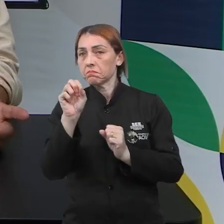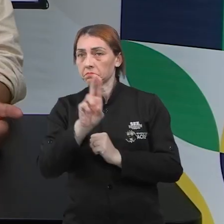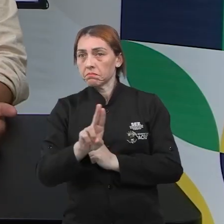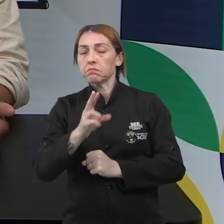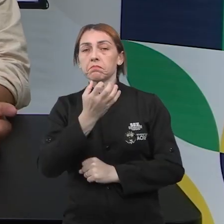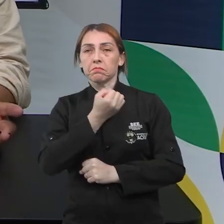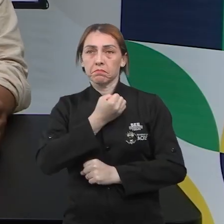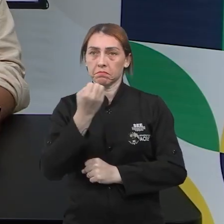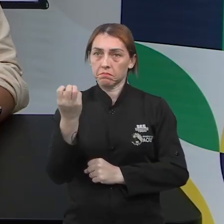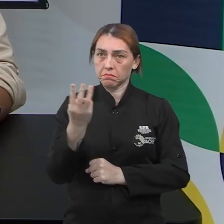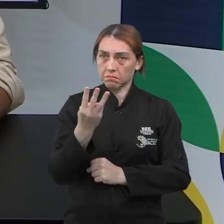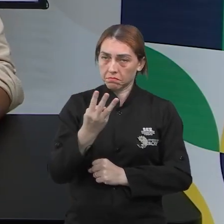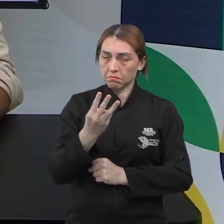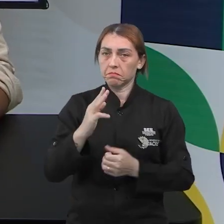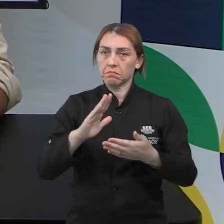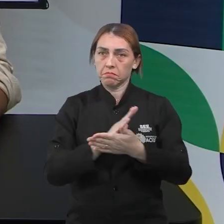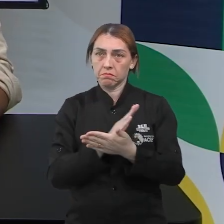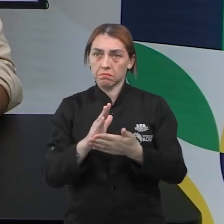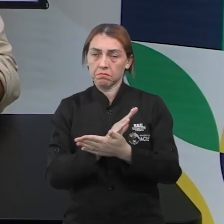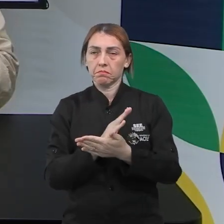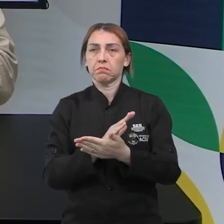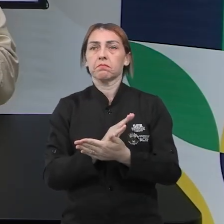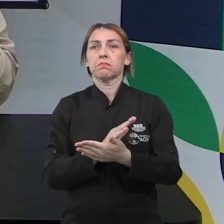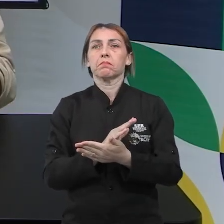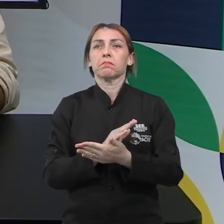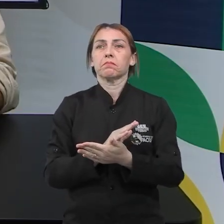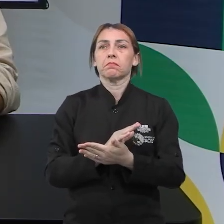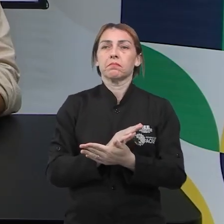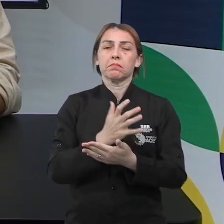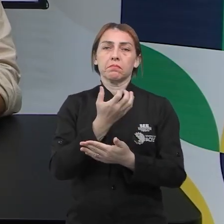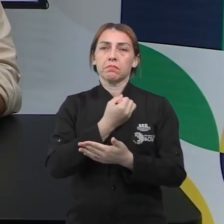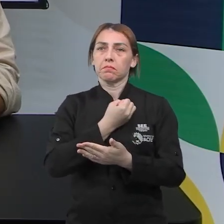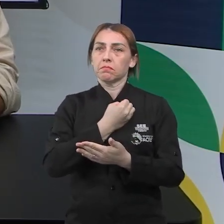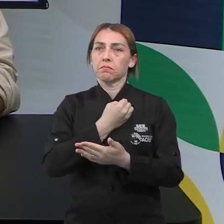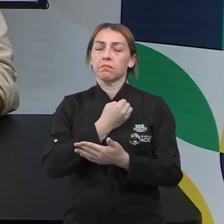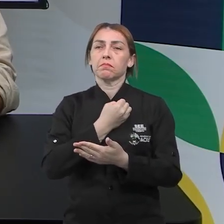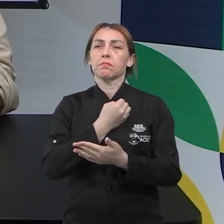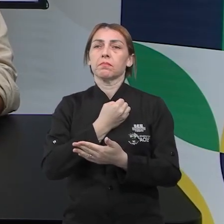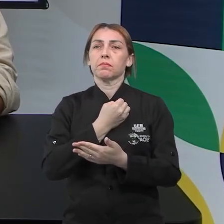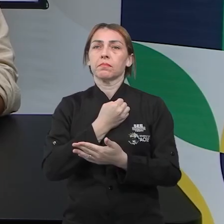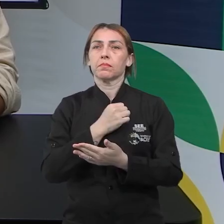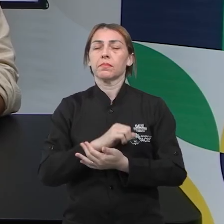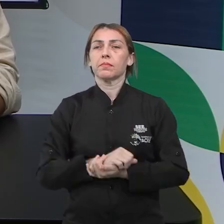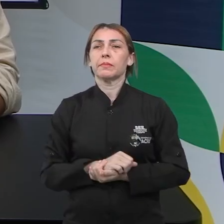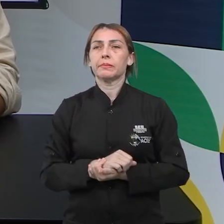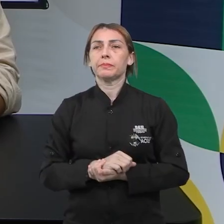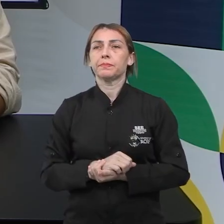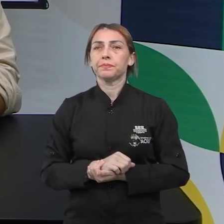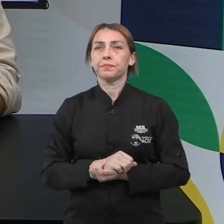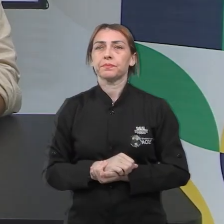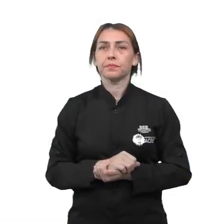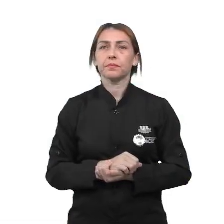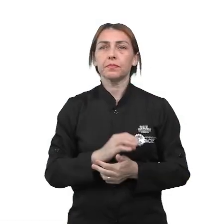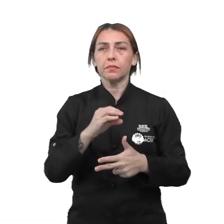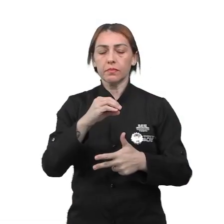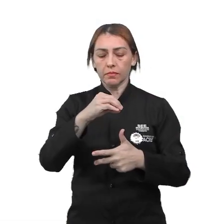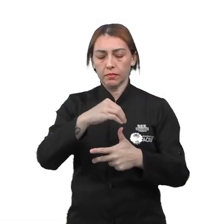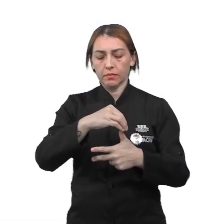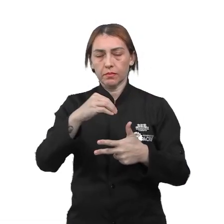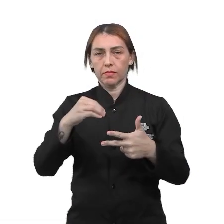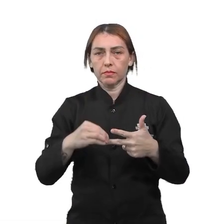número 3, tá? Em alguns casos, para você aproximar. Ele não vai dar um número tão longe, não. Ok? Vamos lá. Enem